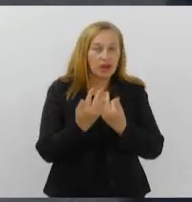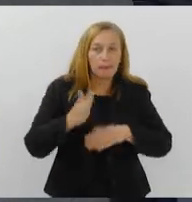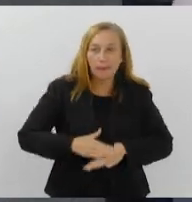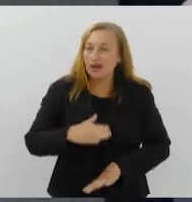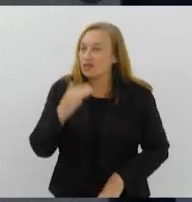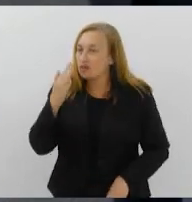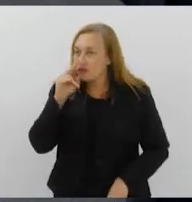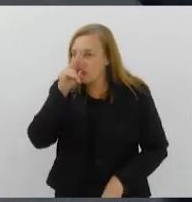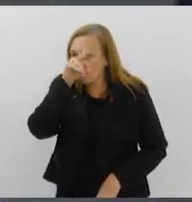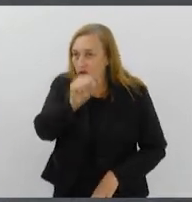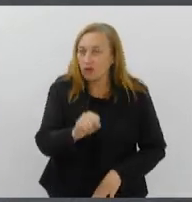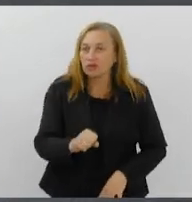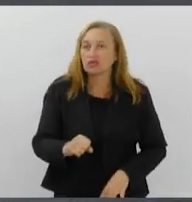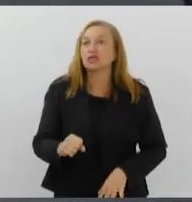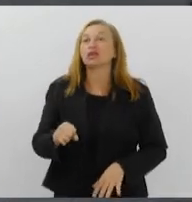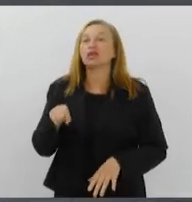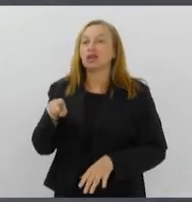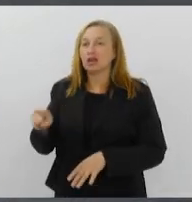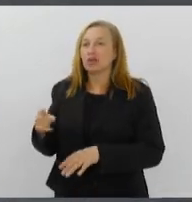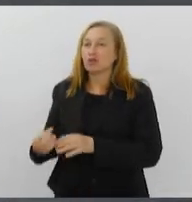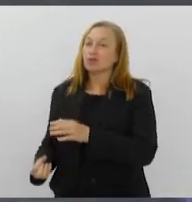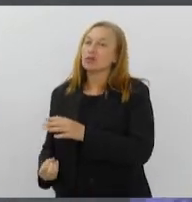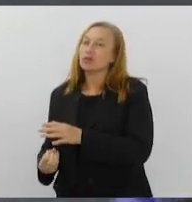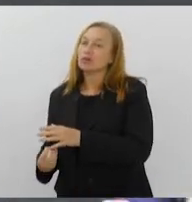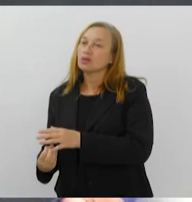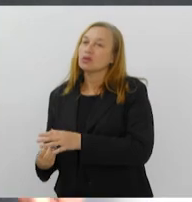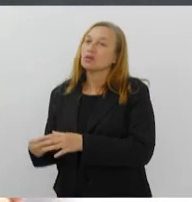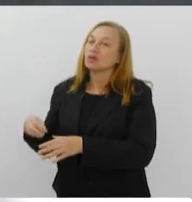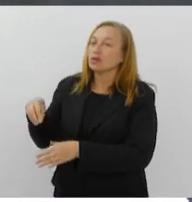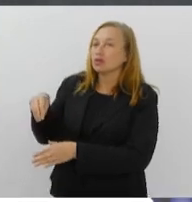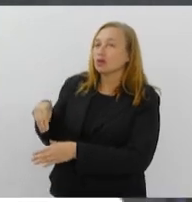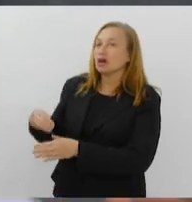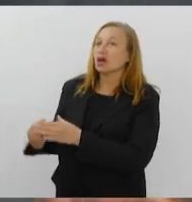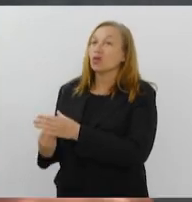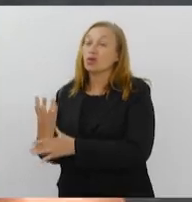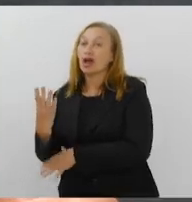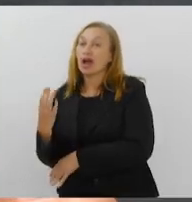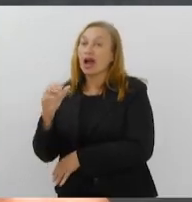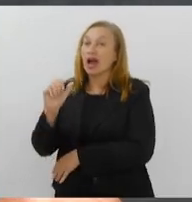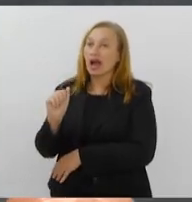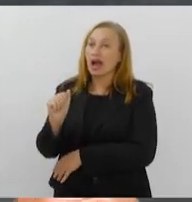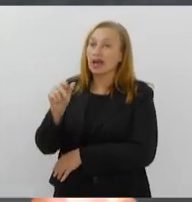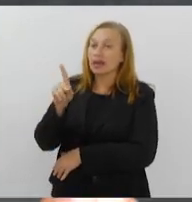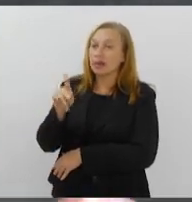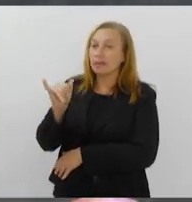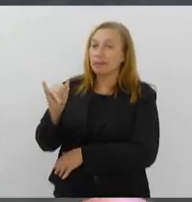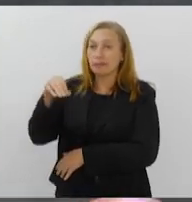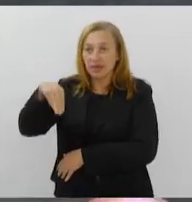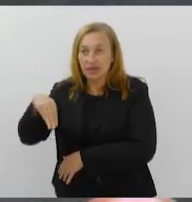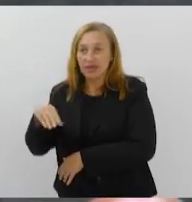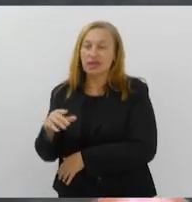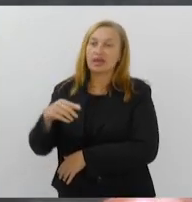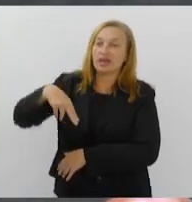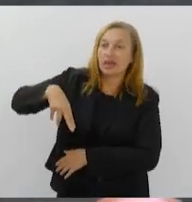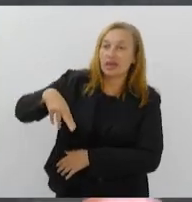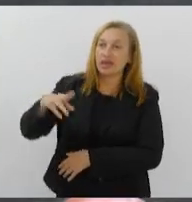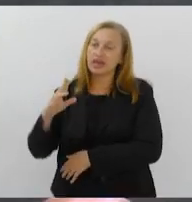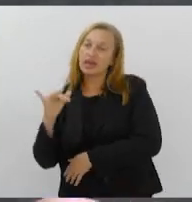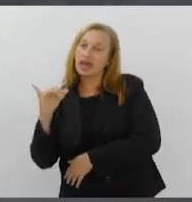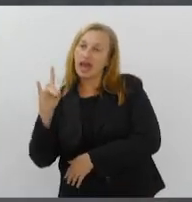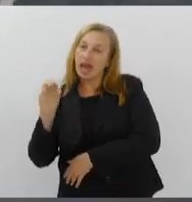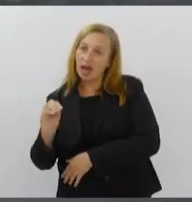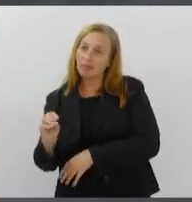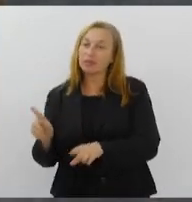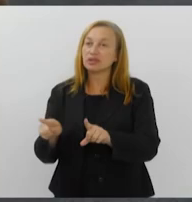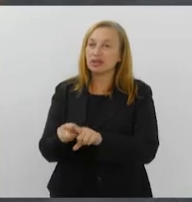grande produtora de aipim, de quiabo, de maracujá, de uma série de produtos agrícolas que